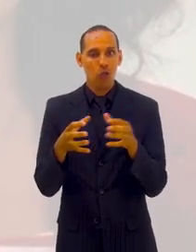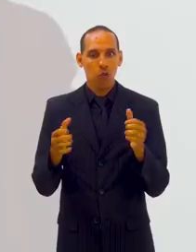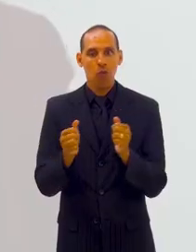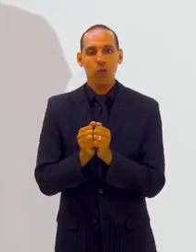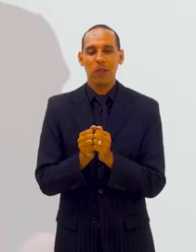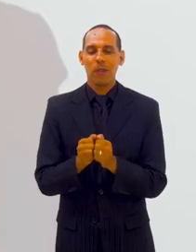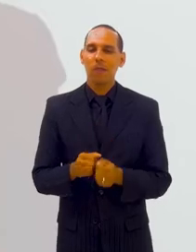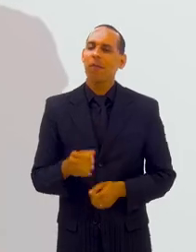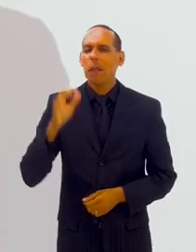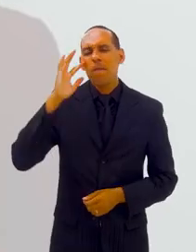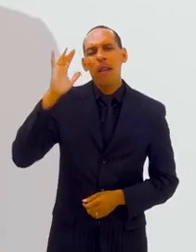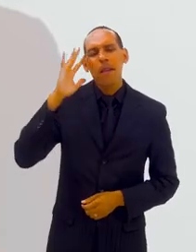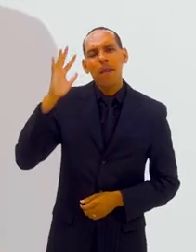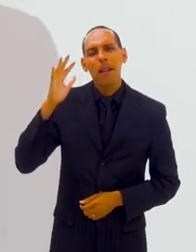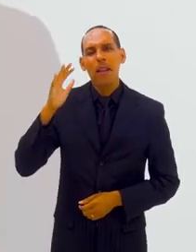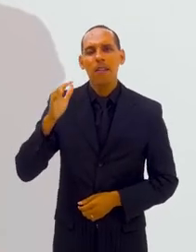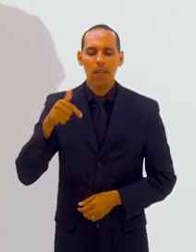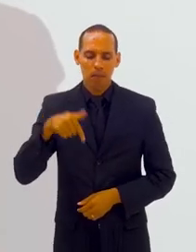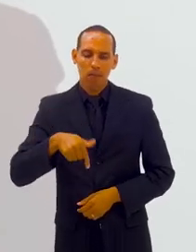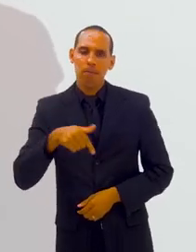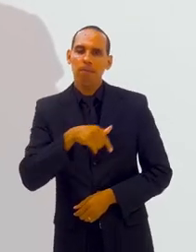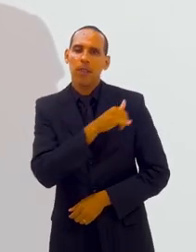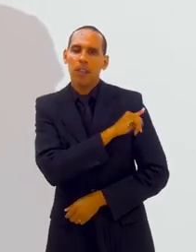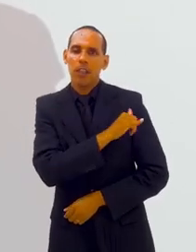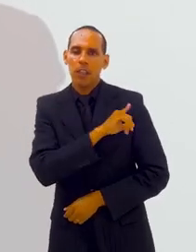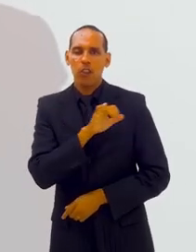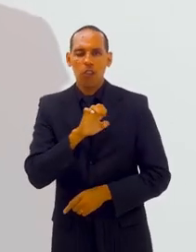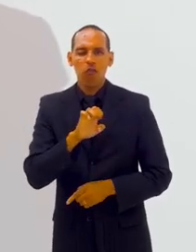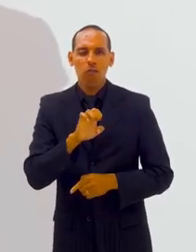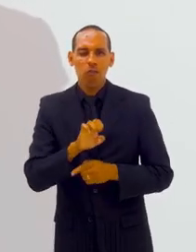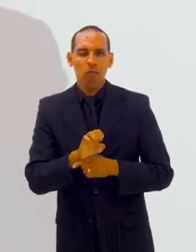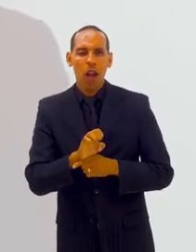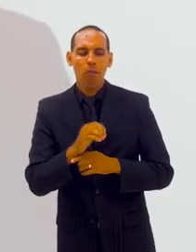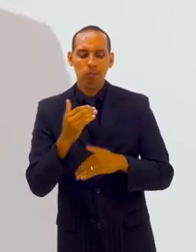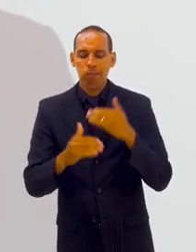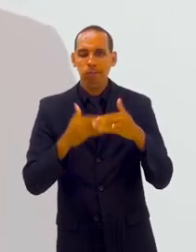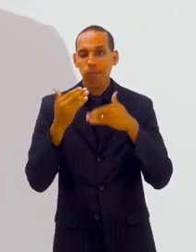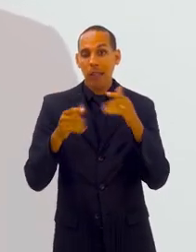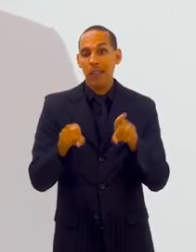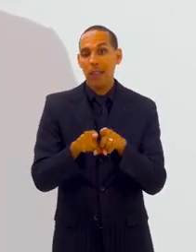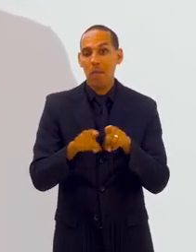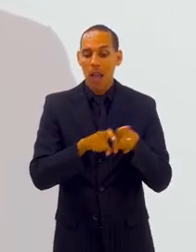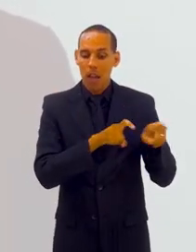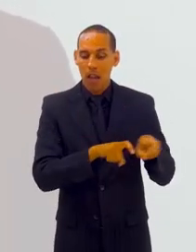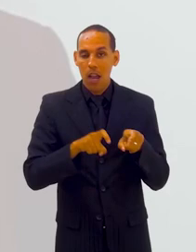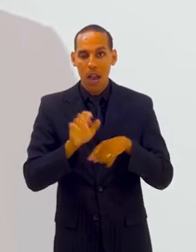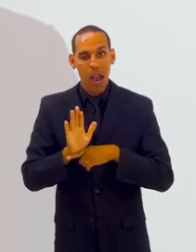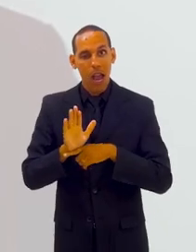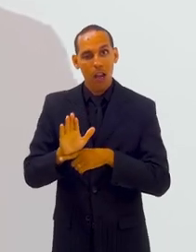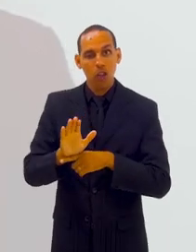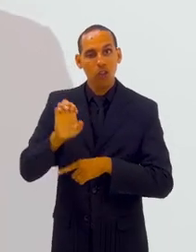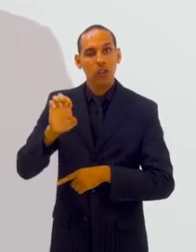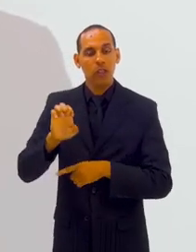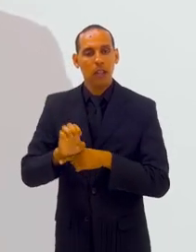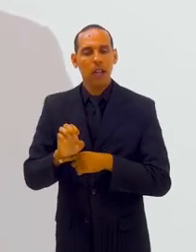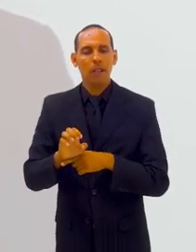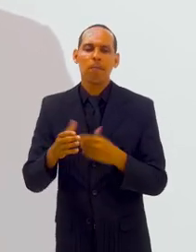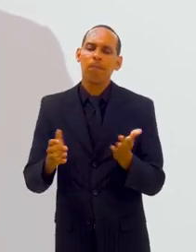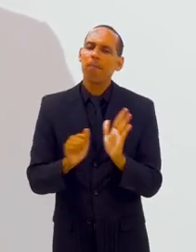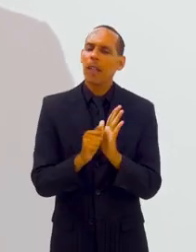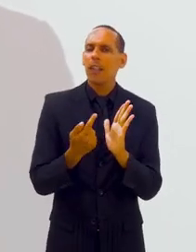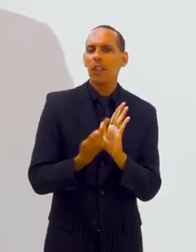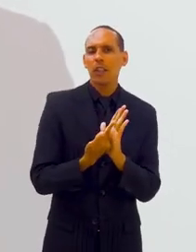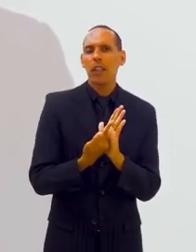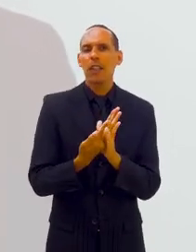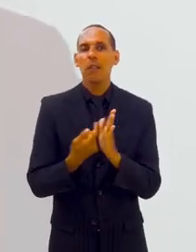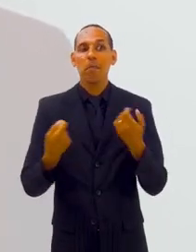rural. Pensando no desenvolvimento do Estado do Rio de Janeiro e toda essa contribuição que a agricultura presta ao Estado, qual deve ser a agenda